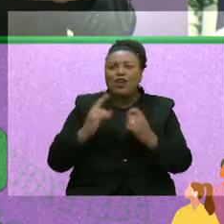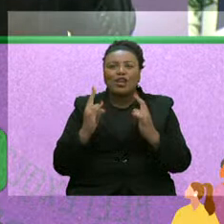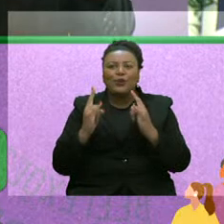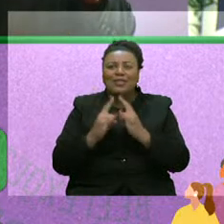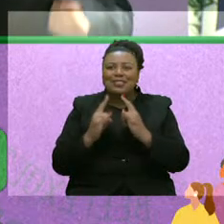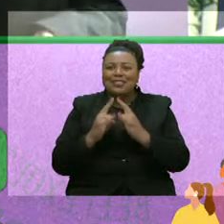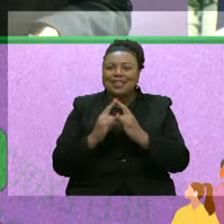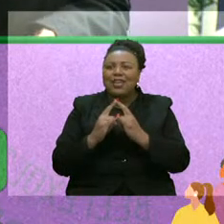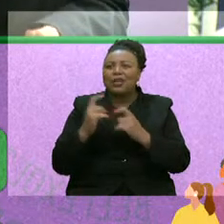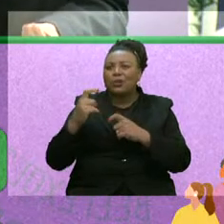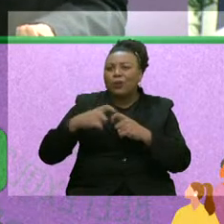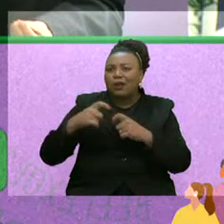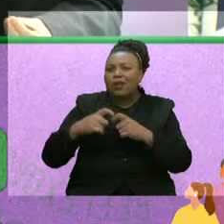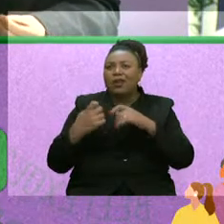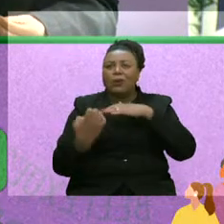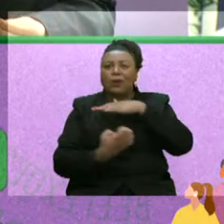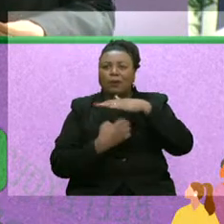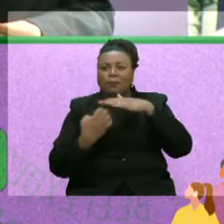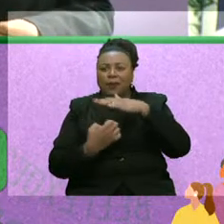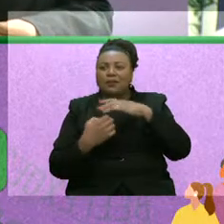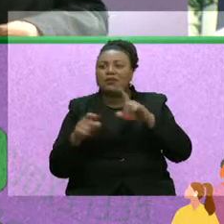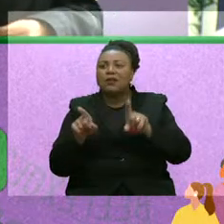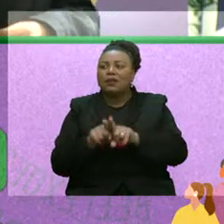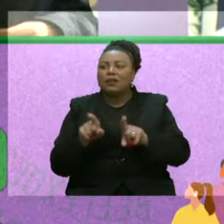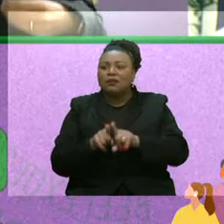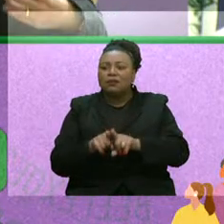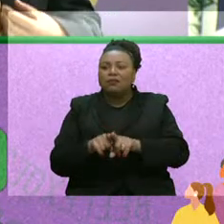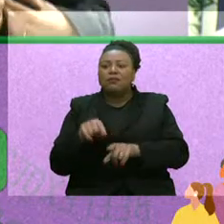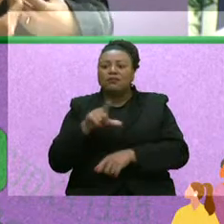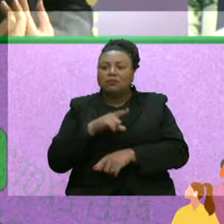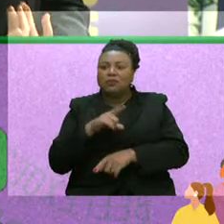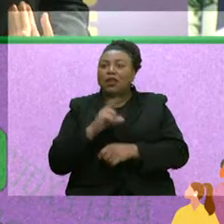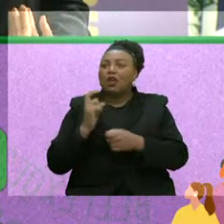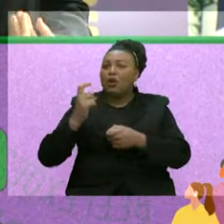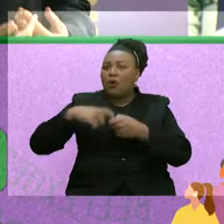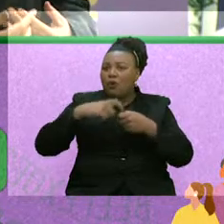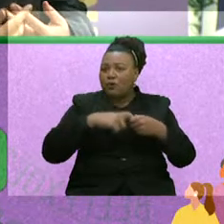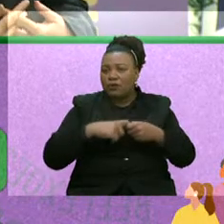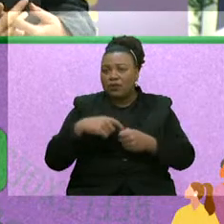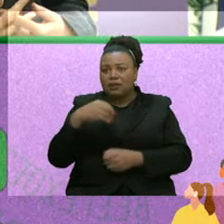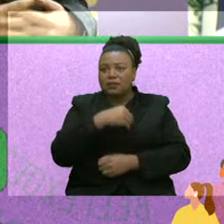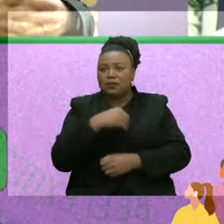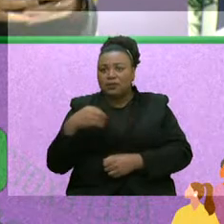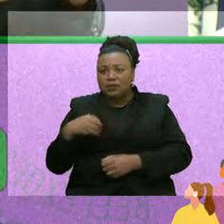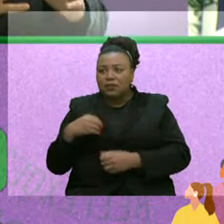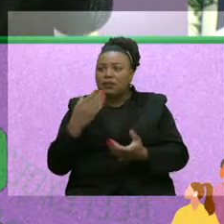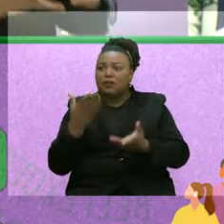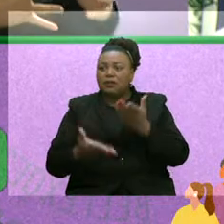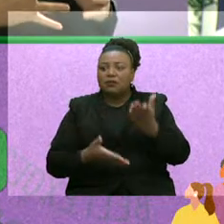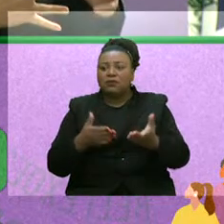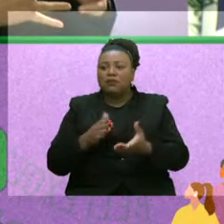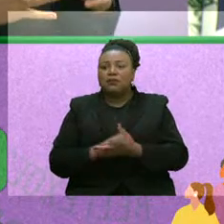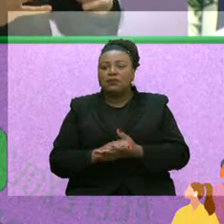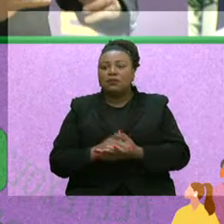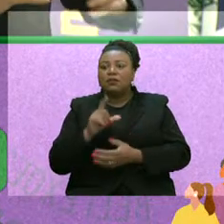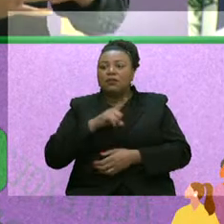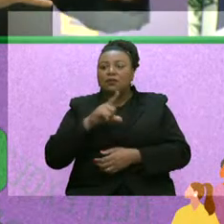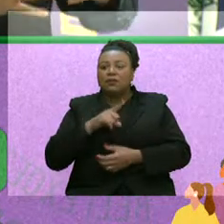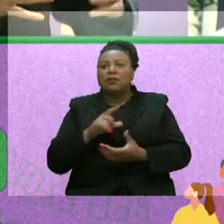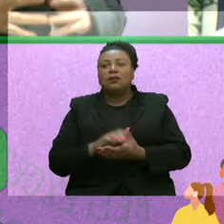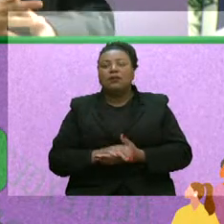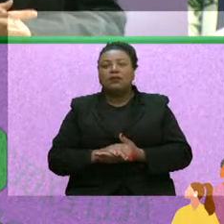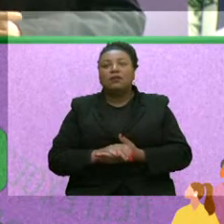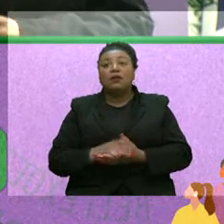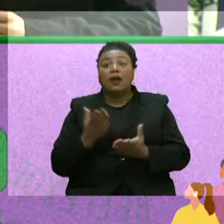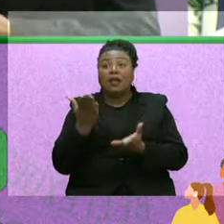clínicos. A empresa também fornece o convênio médico, oferece uma parte do atendimento. Então, esse um terço dos gaúchos ele